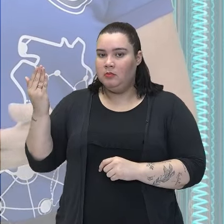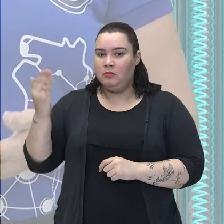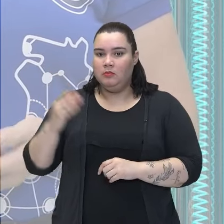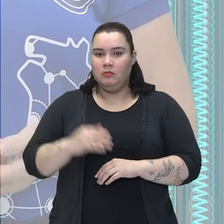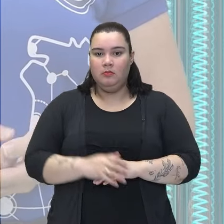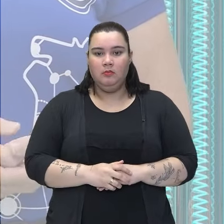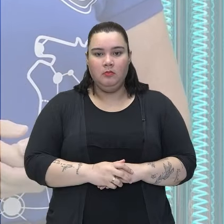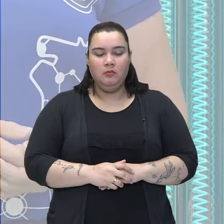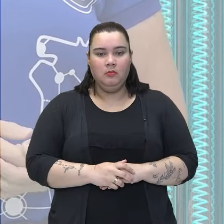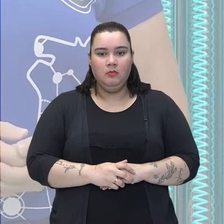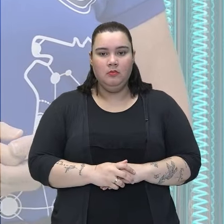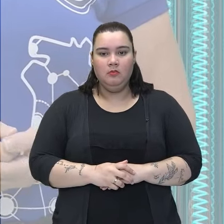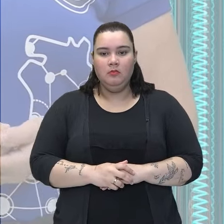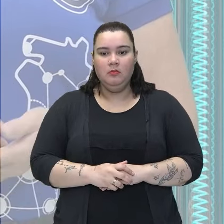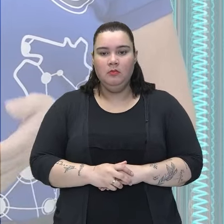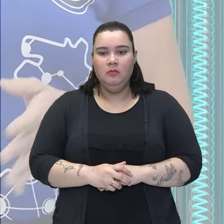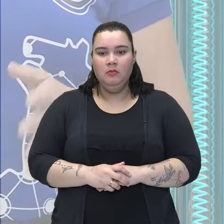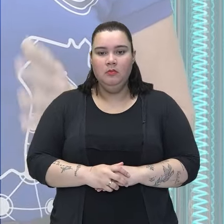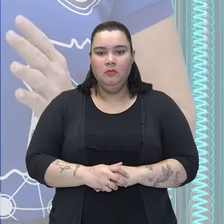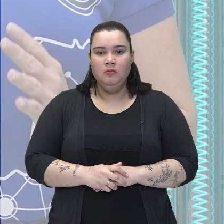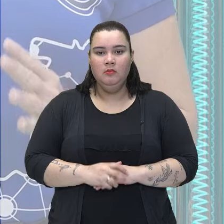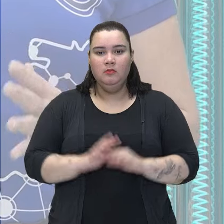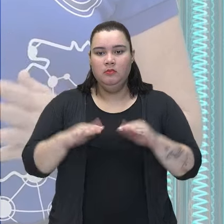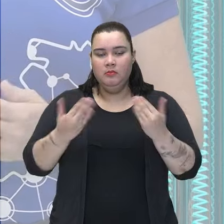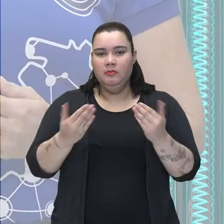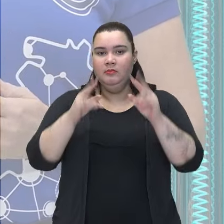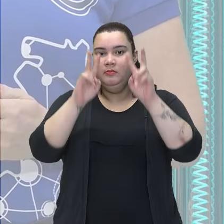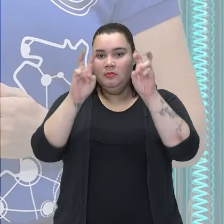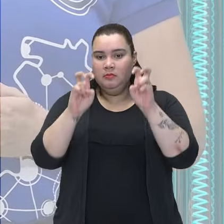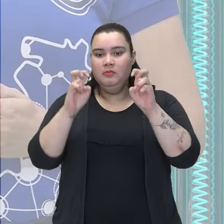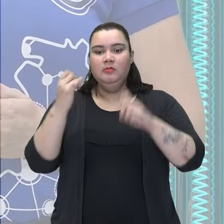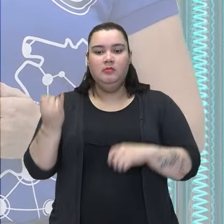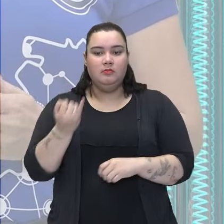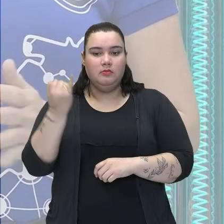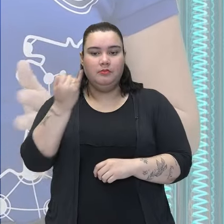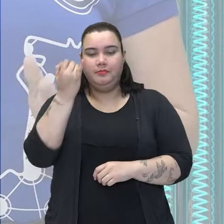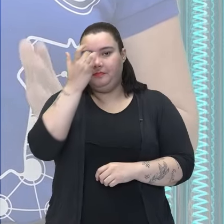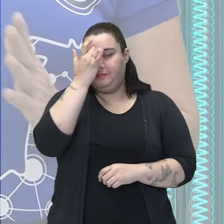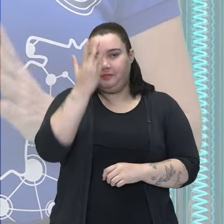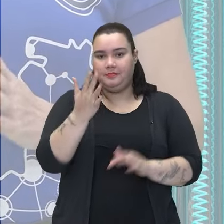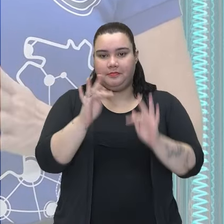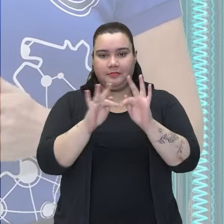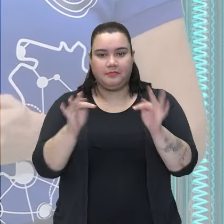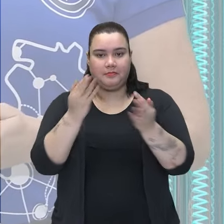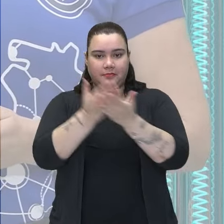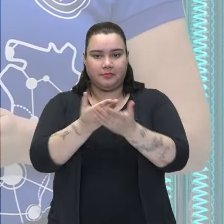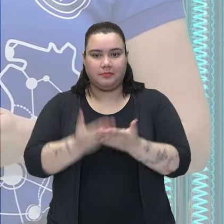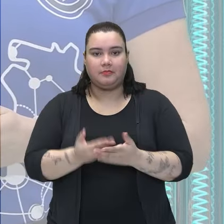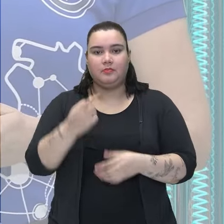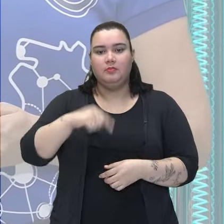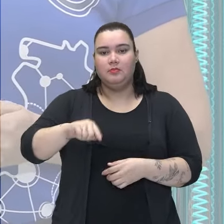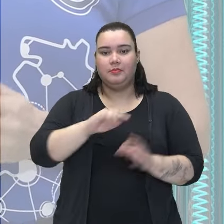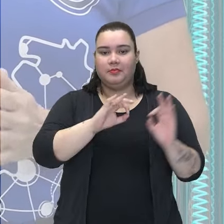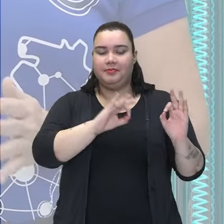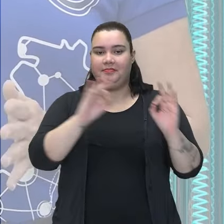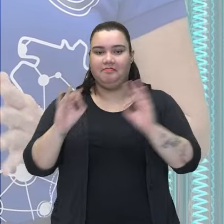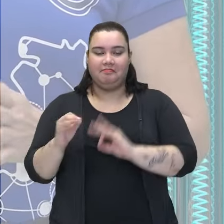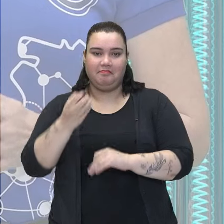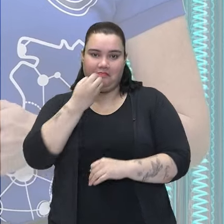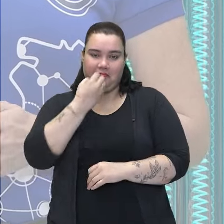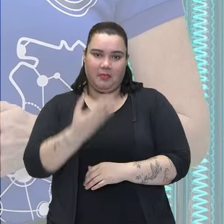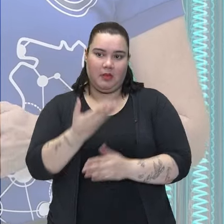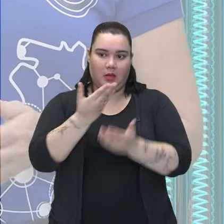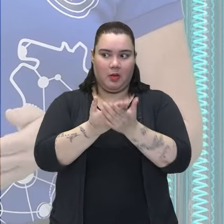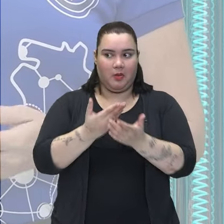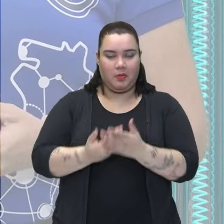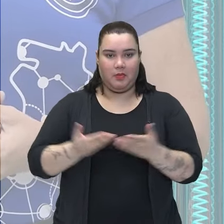com o going to. Então, esse assunto é bem fácil, bem simples. Eu tenho certeza que vocês vão acompanhar bem a nossa